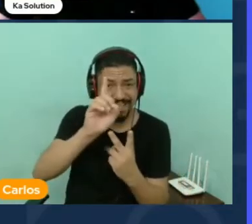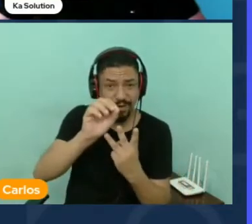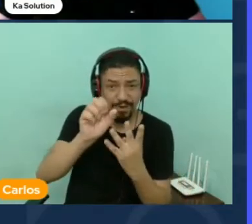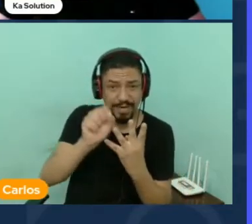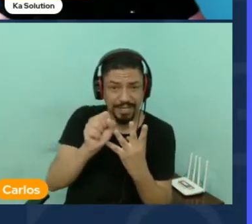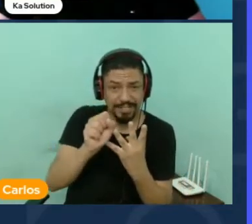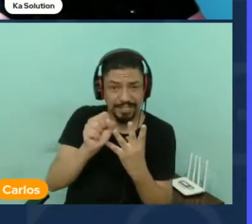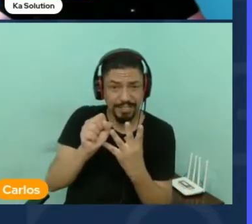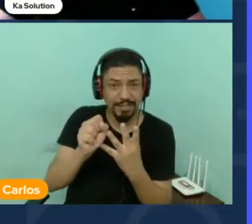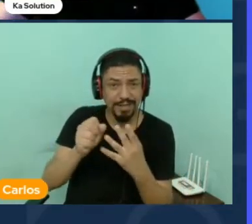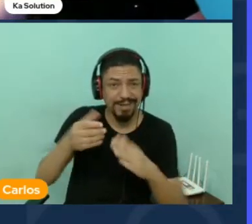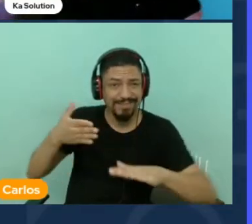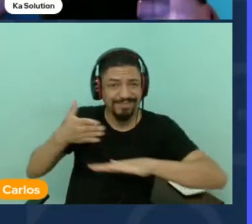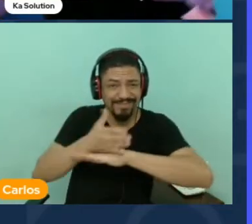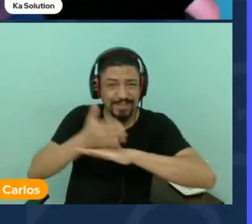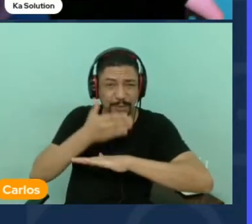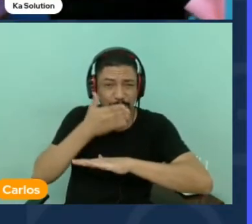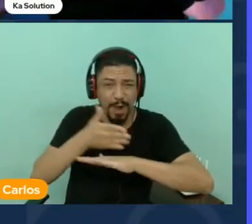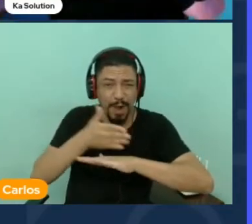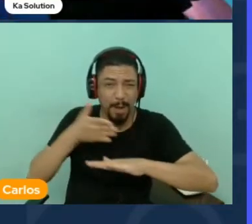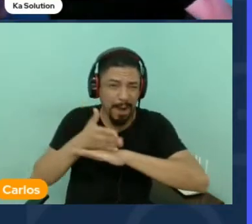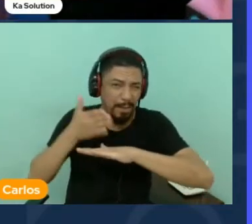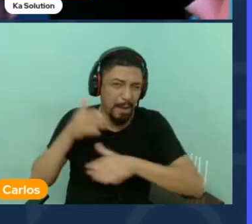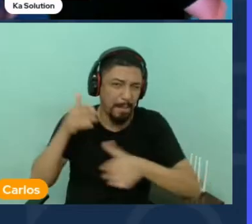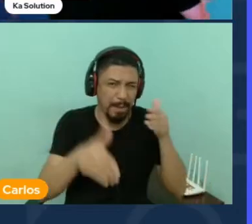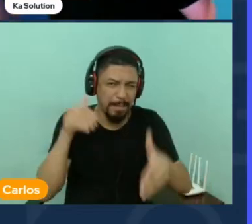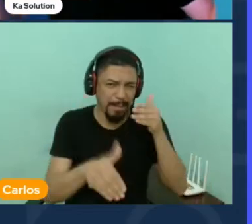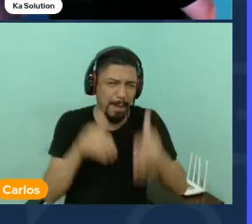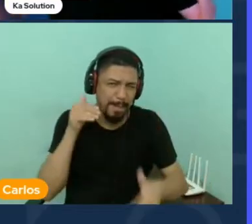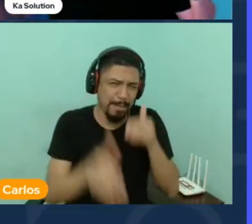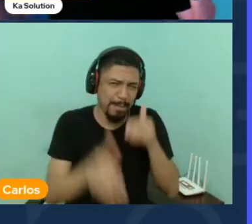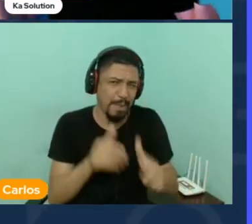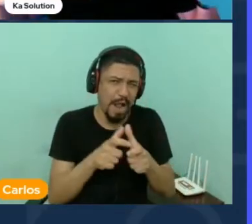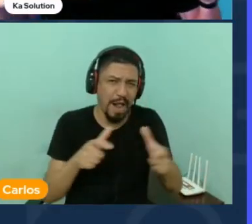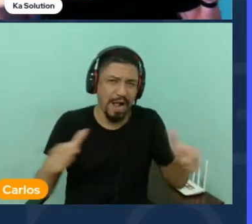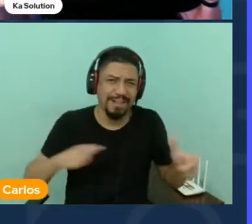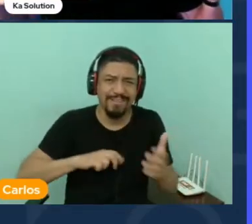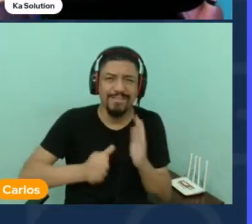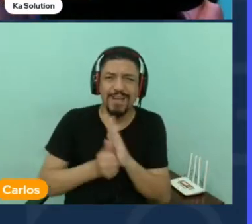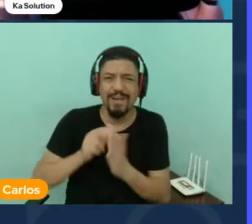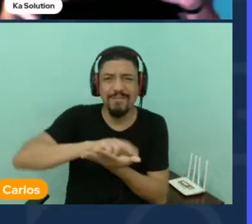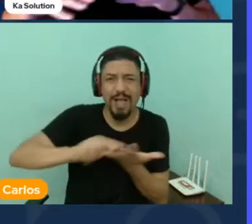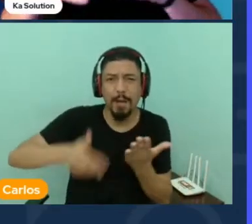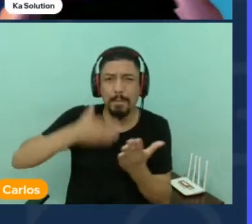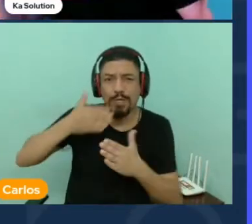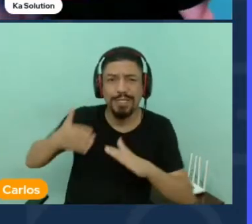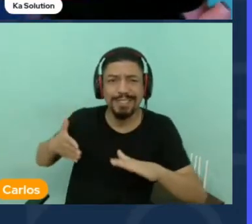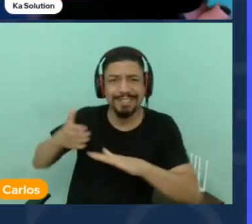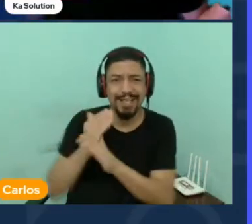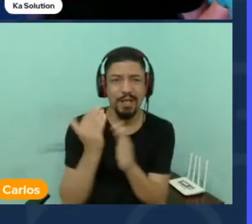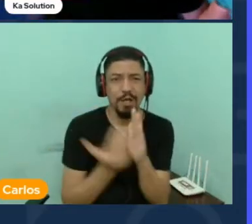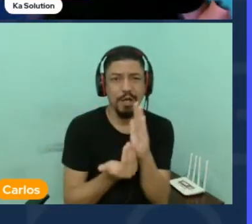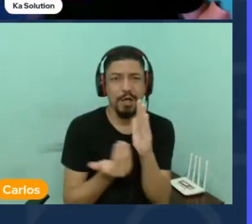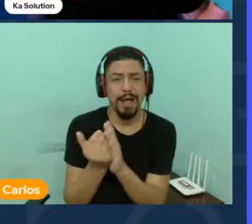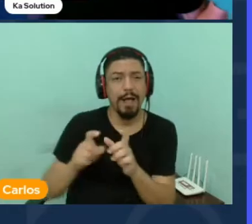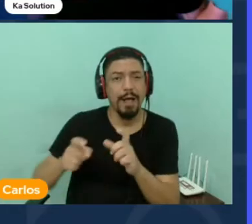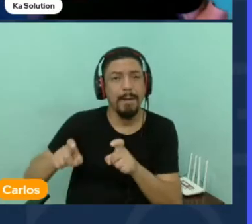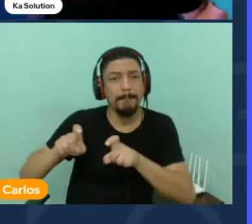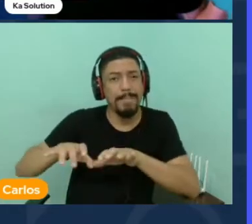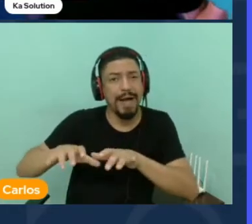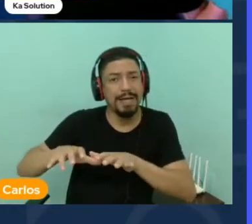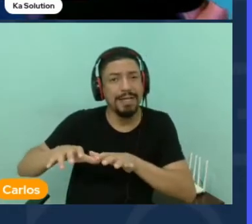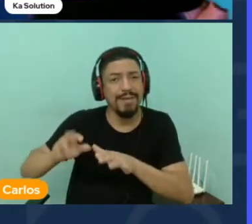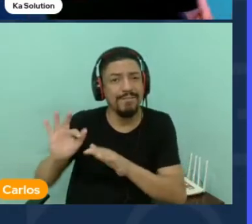de serviço. Quando eu estou recebendo várias solicitações de acesso de máquinas zumbis na